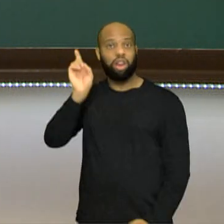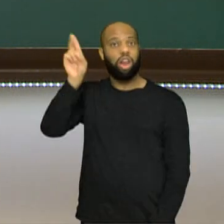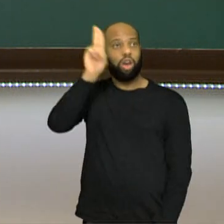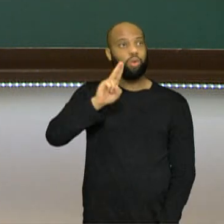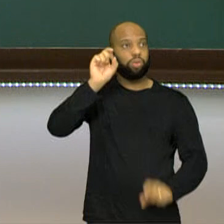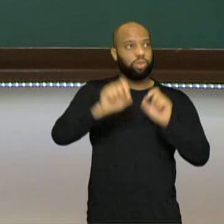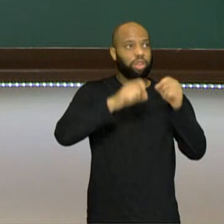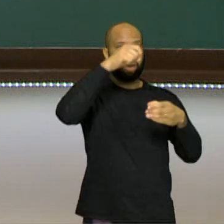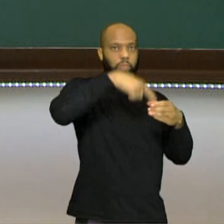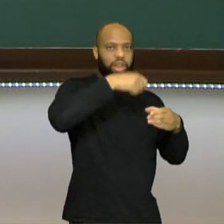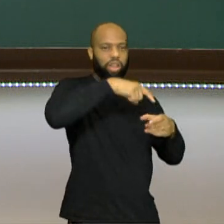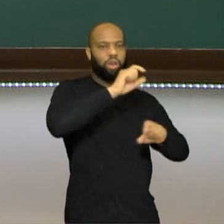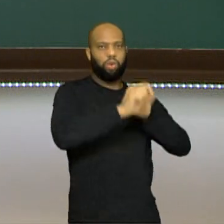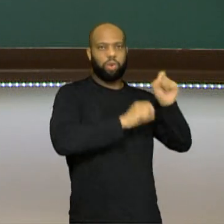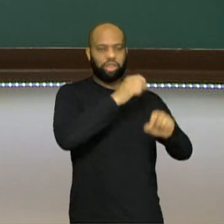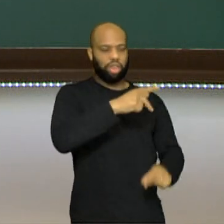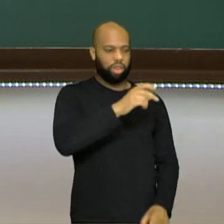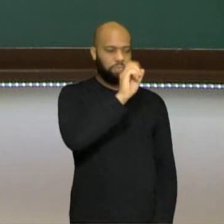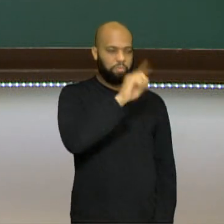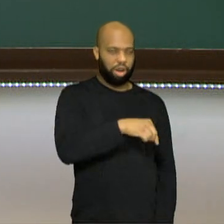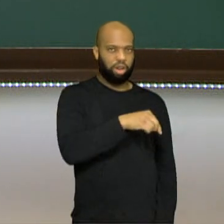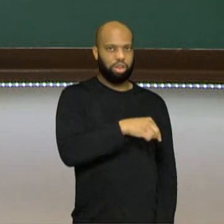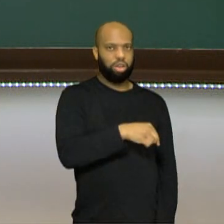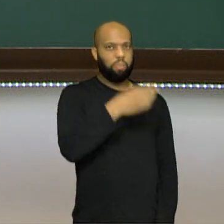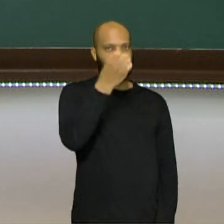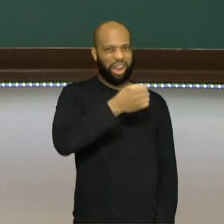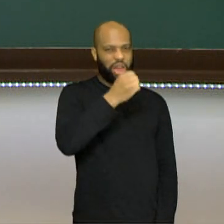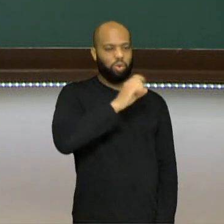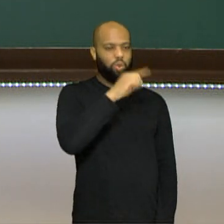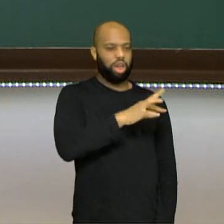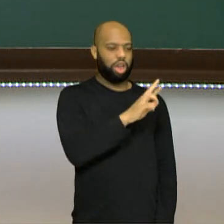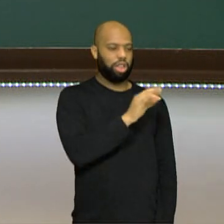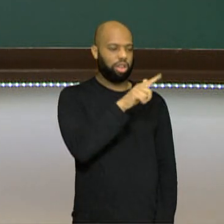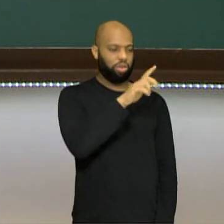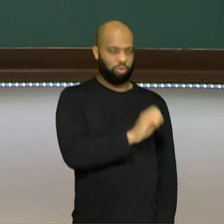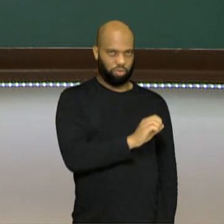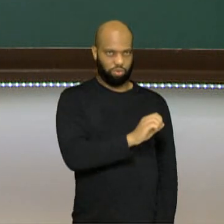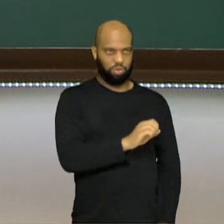para plantar trigo e outros cereais, como a cevada, por exemplo.